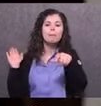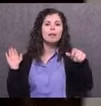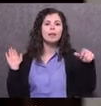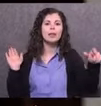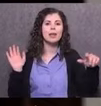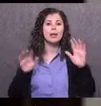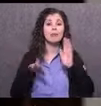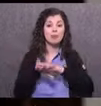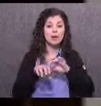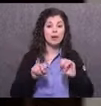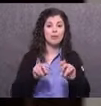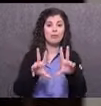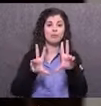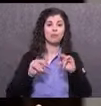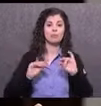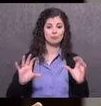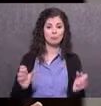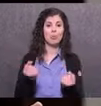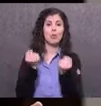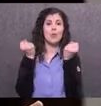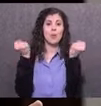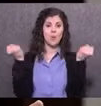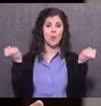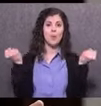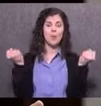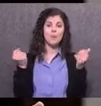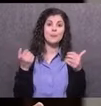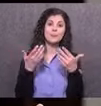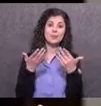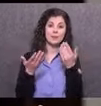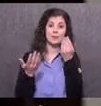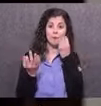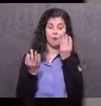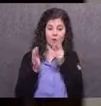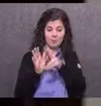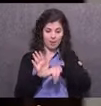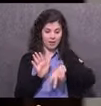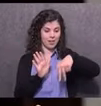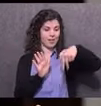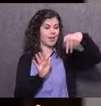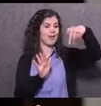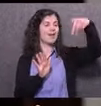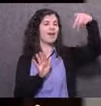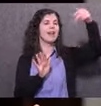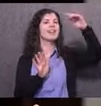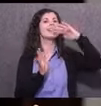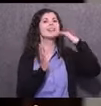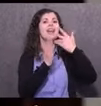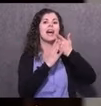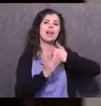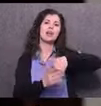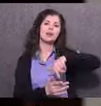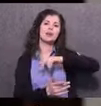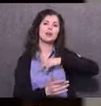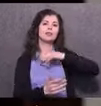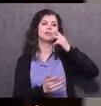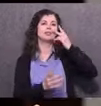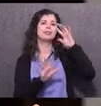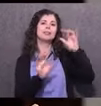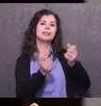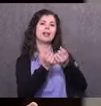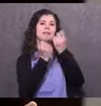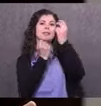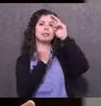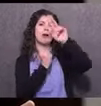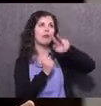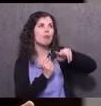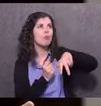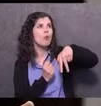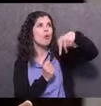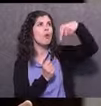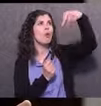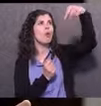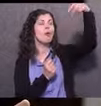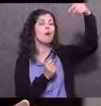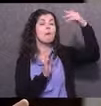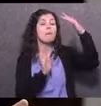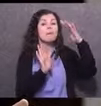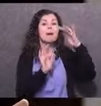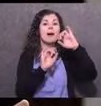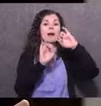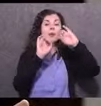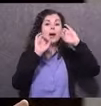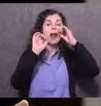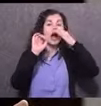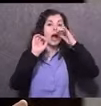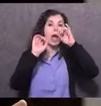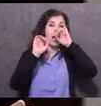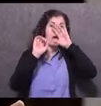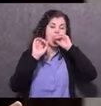ressurreição abriu-nos as portas da salvação. Por este tão grande mistério de salvação, com